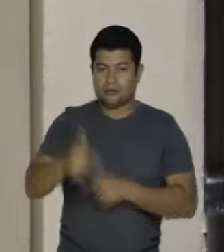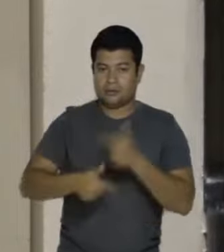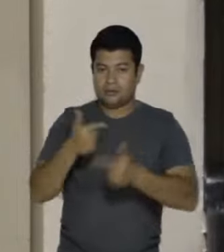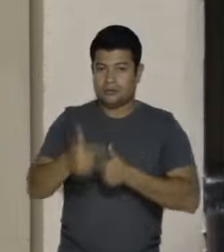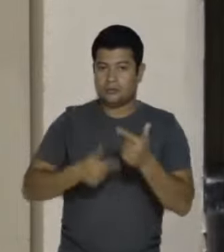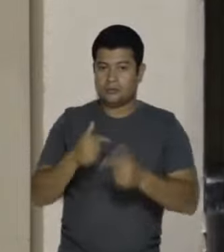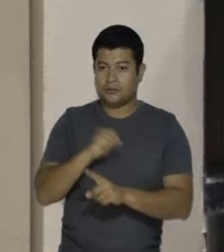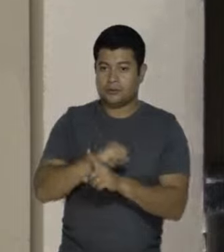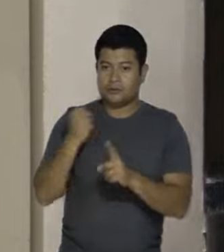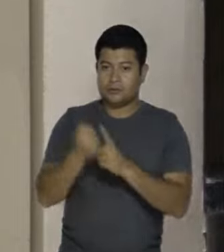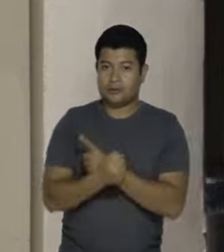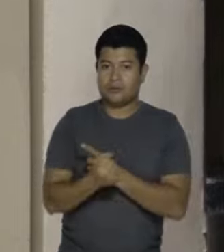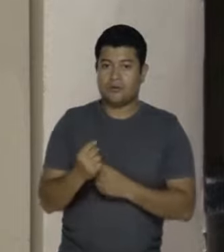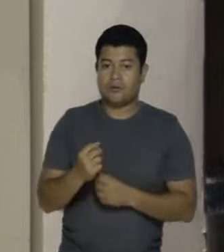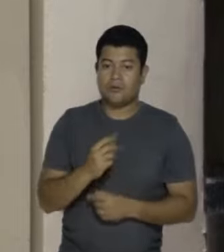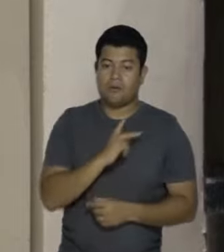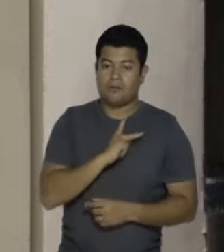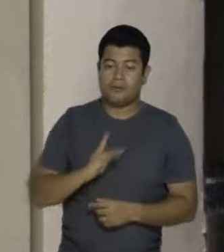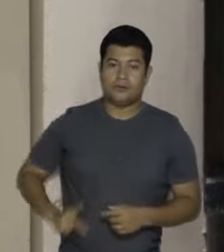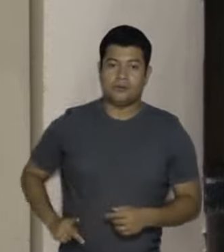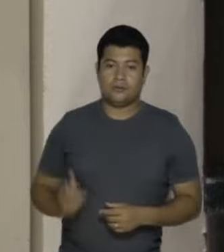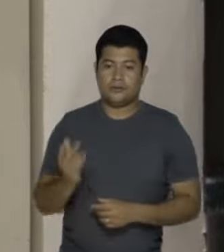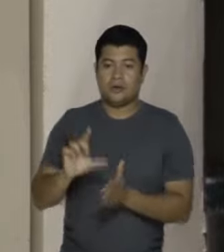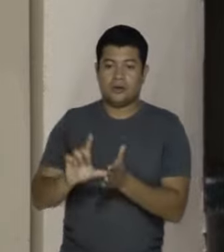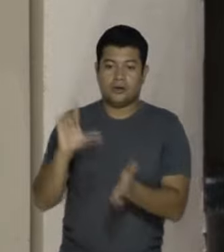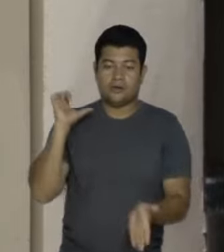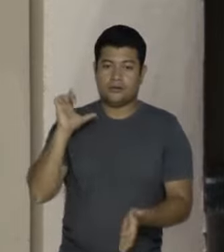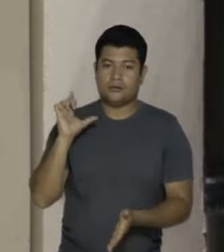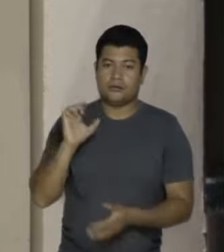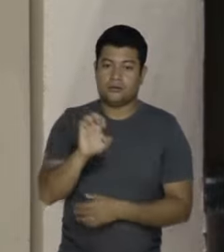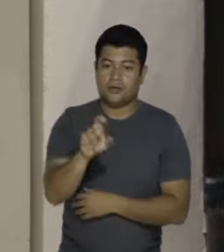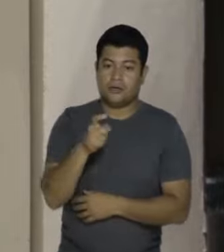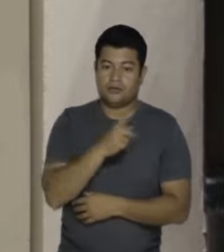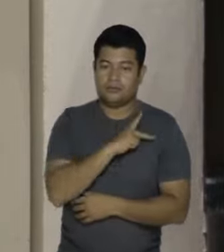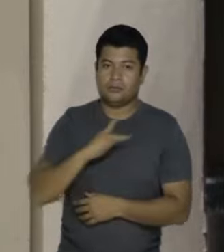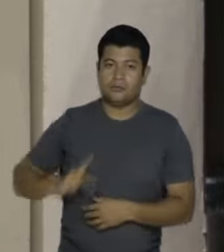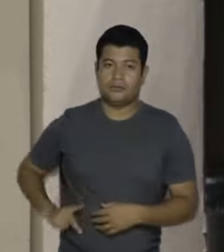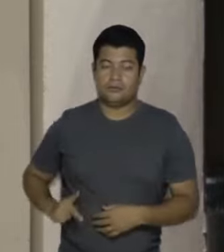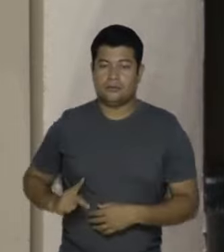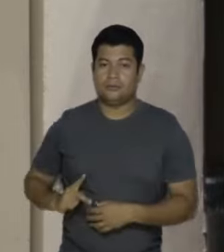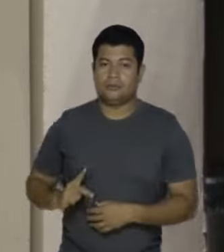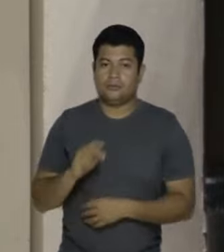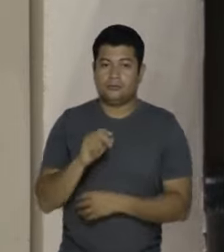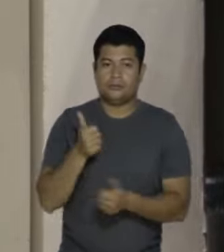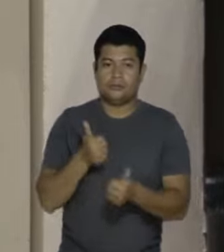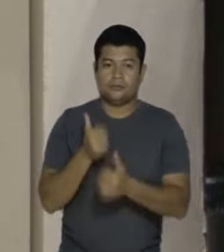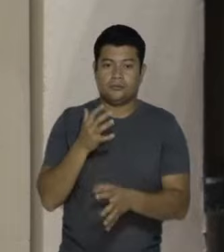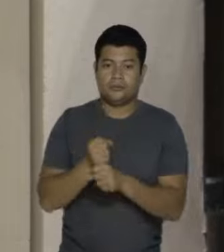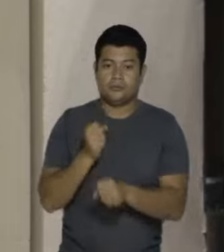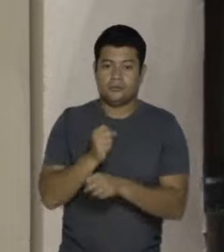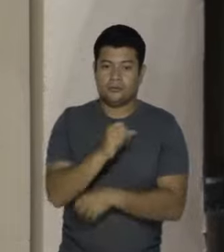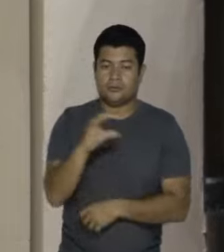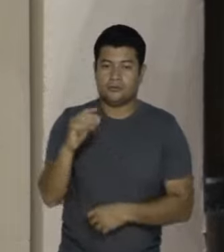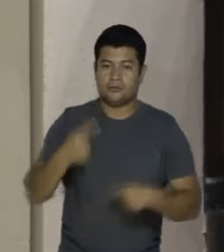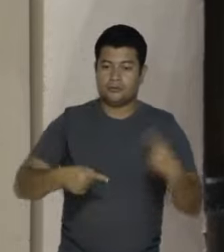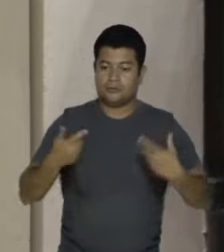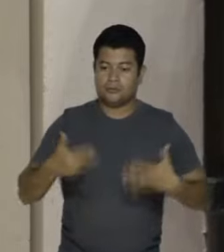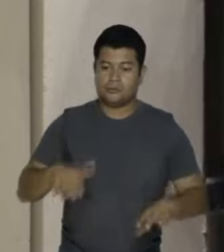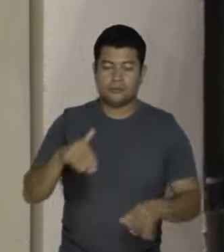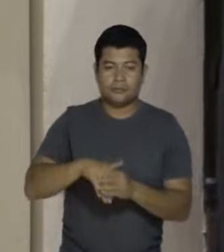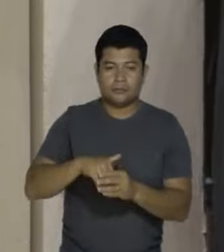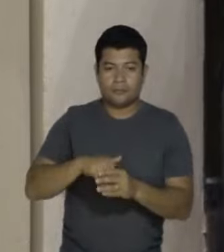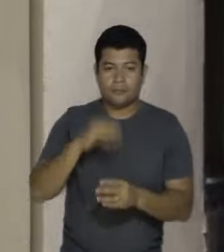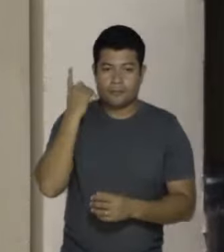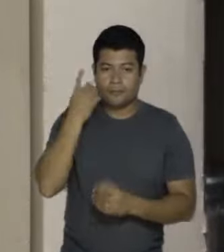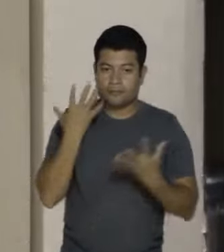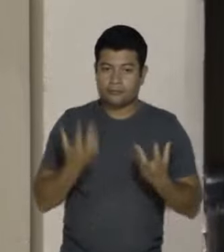à sociedade como presidente do Tribunal de Contas do Estado de Santa Catarina em discussão nova do Quem Queira discutir em votação deputados que aprovam permanece como se